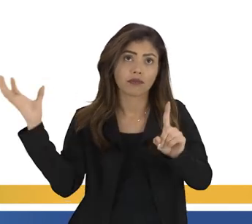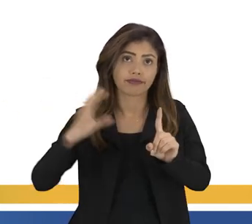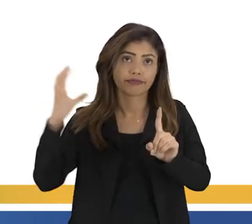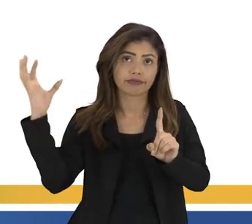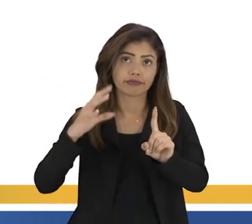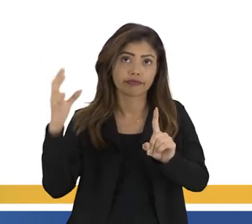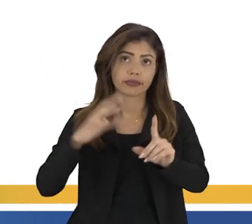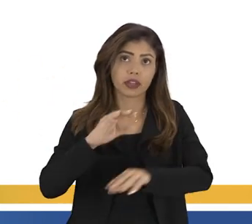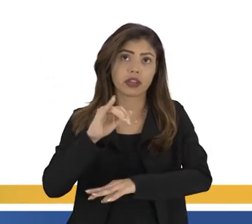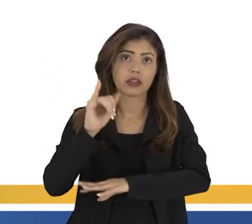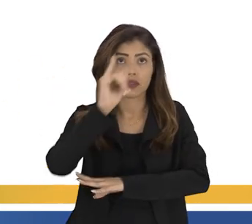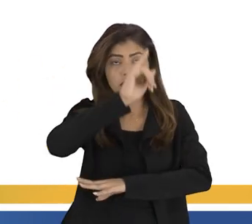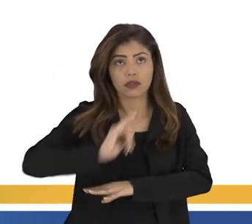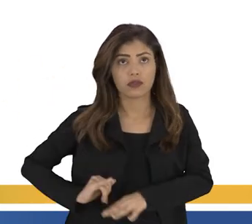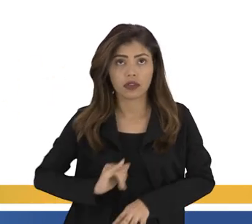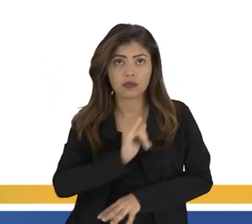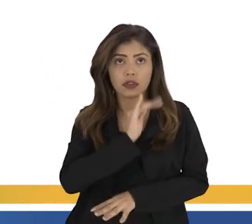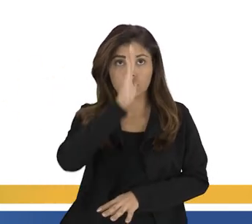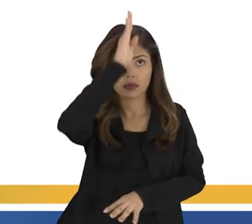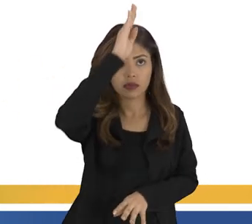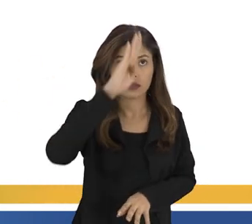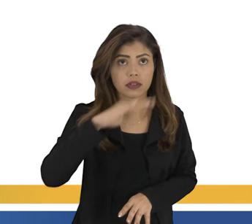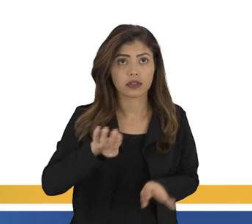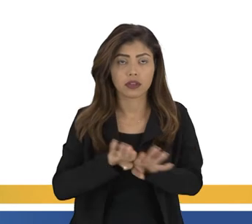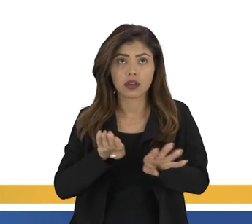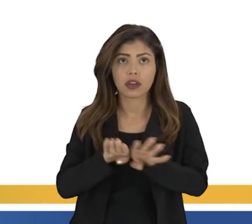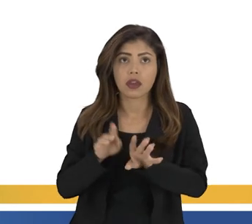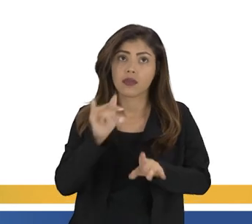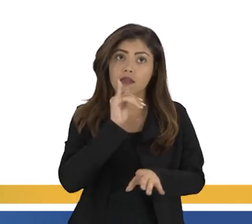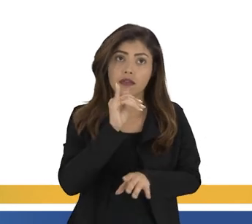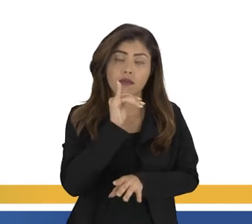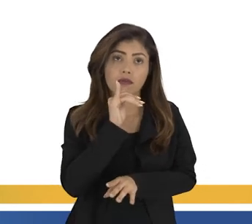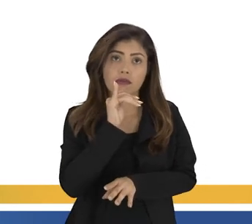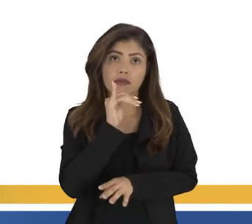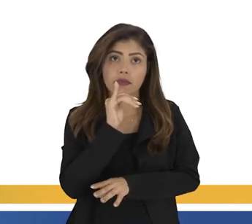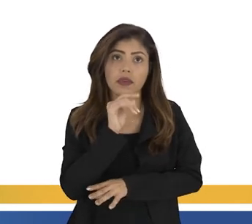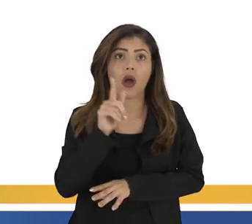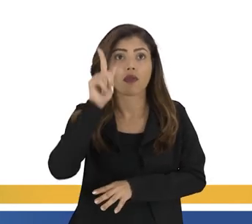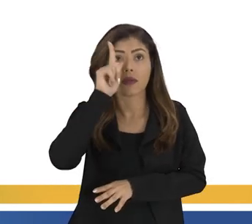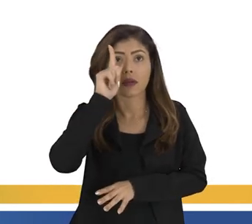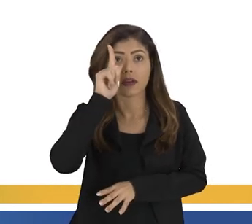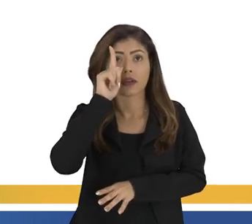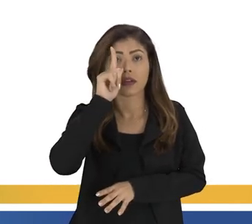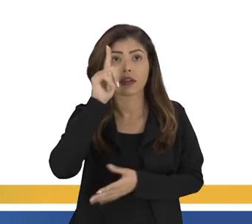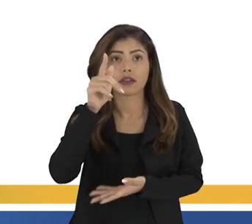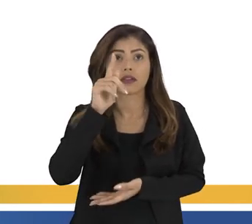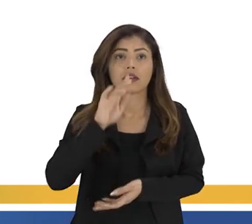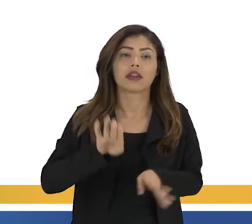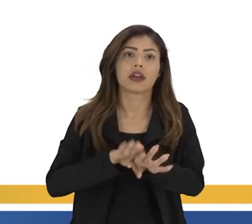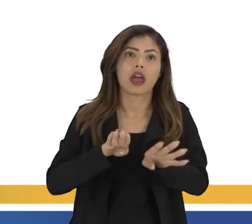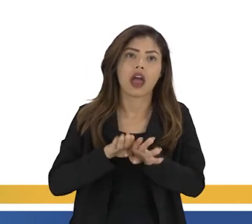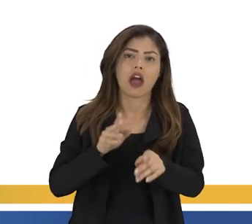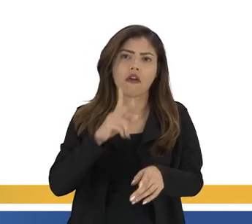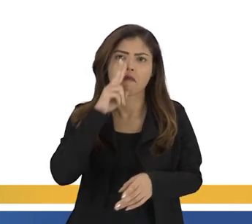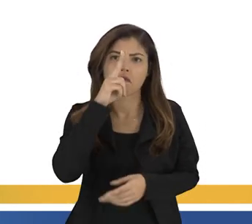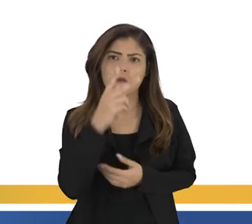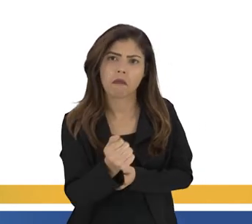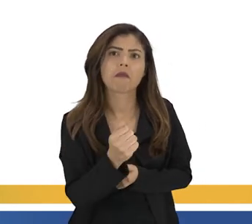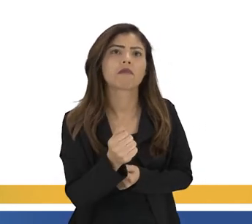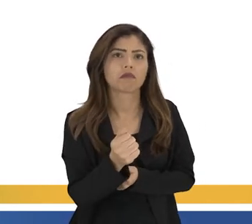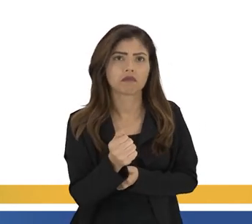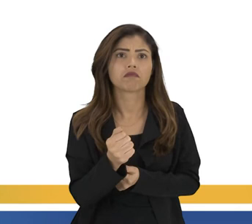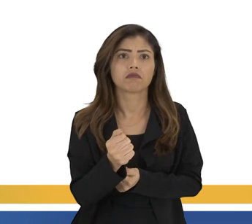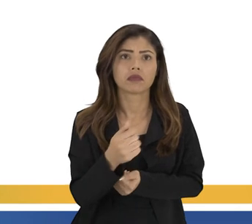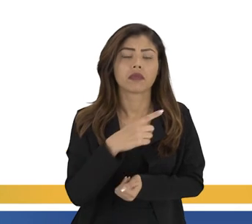bizantino né por exemplo alfabeto grego utilizado em bizâncio tem forte influência no alfabeto